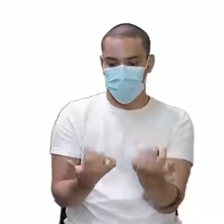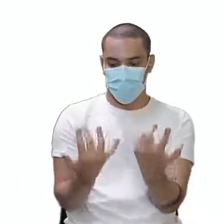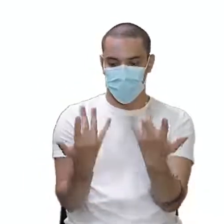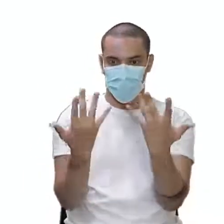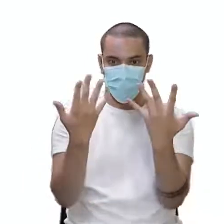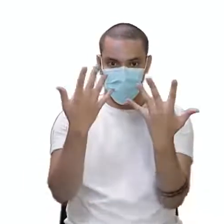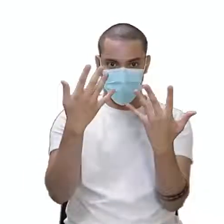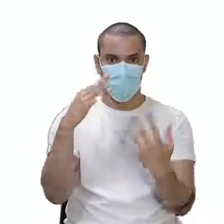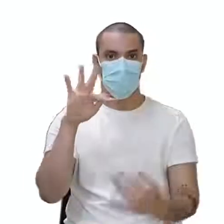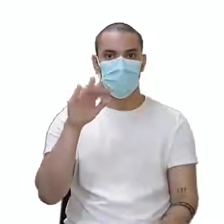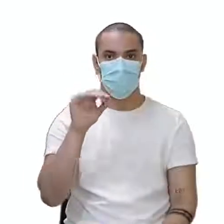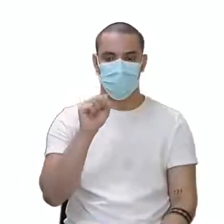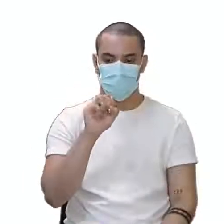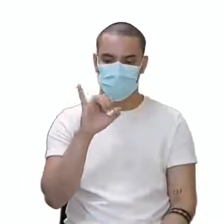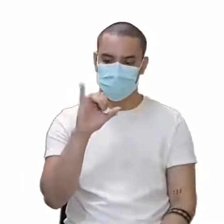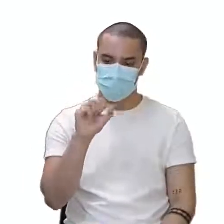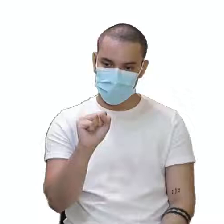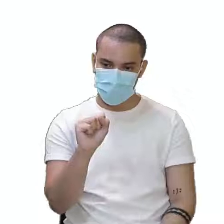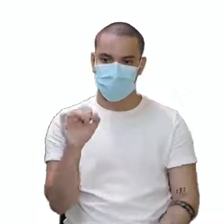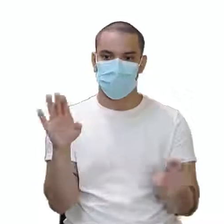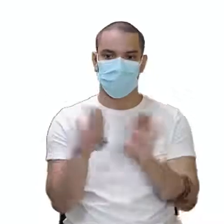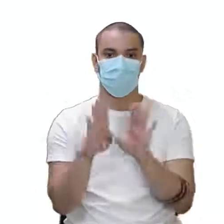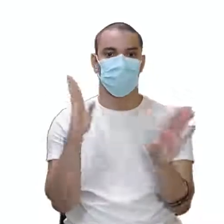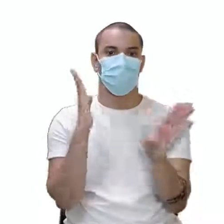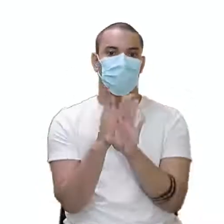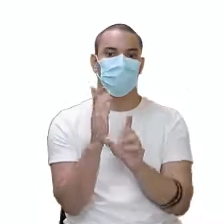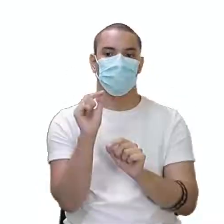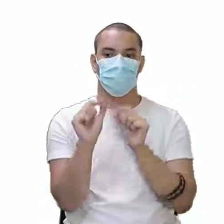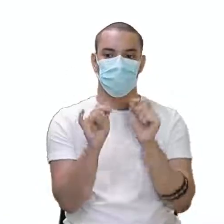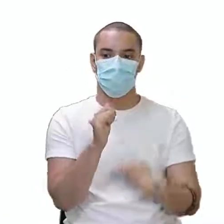fossilíferas para produção, no caso aí, de